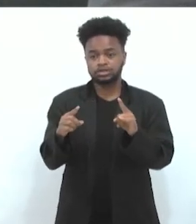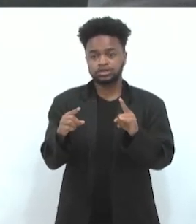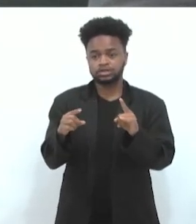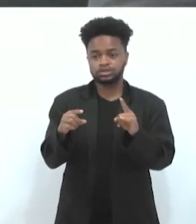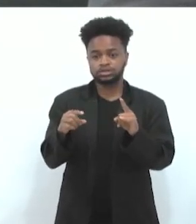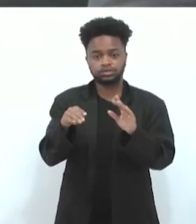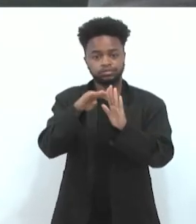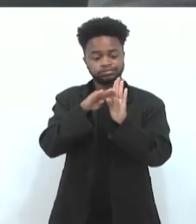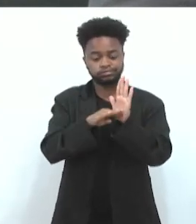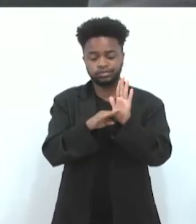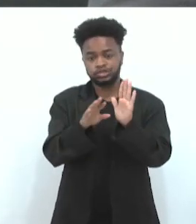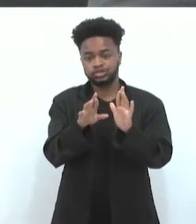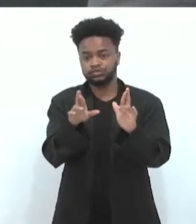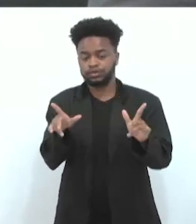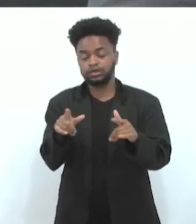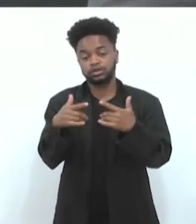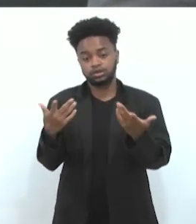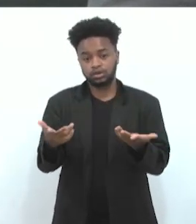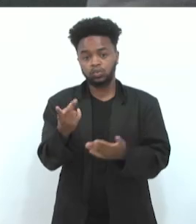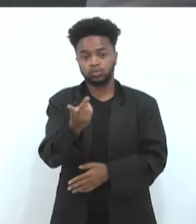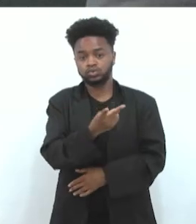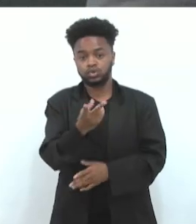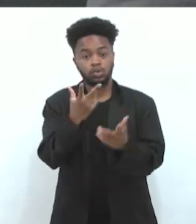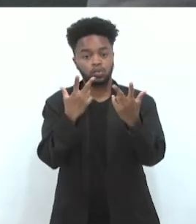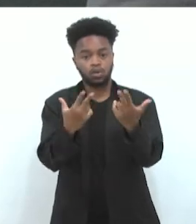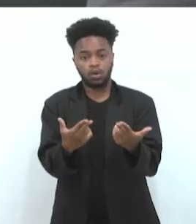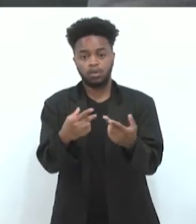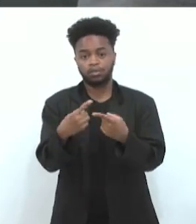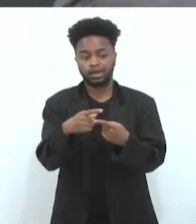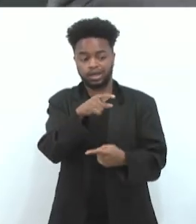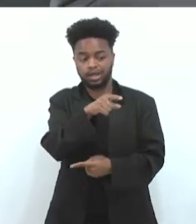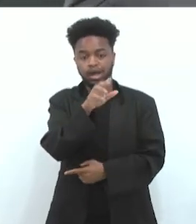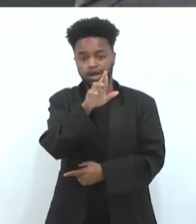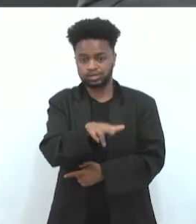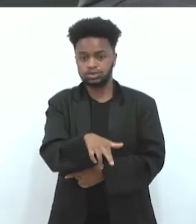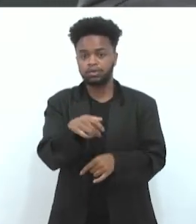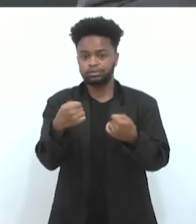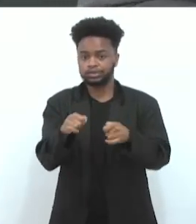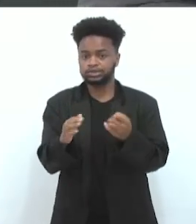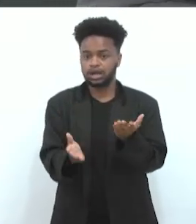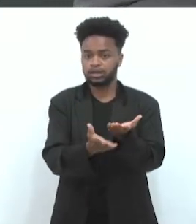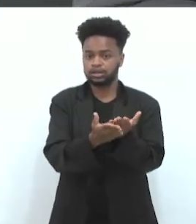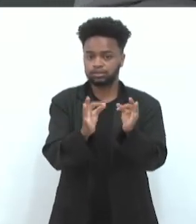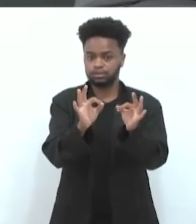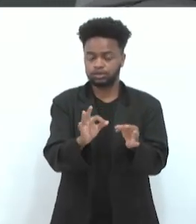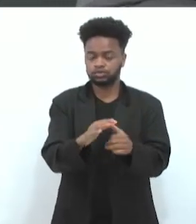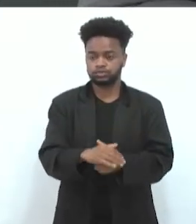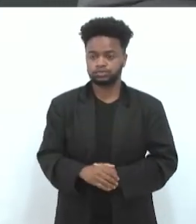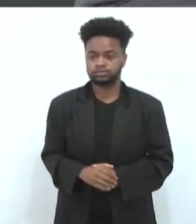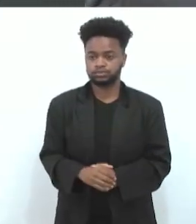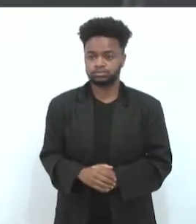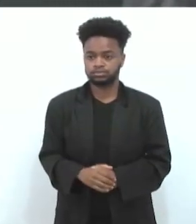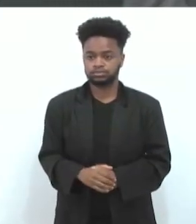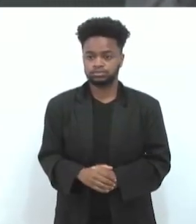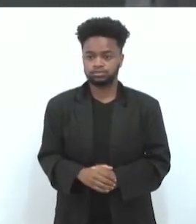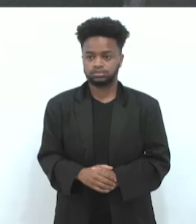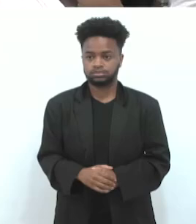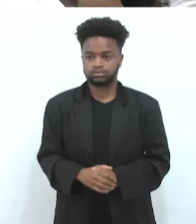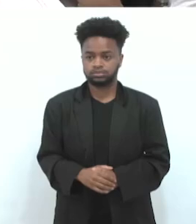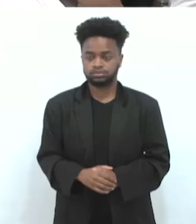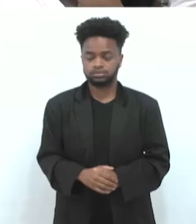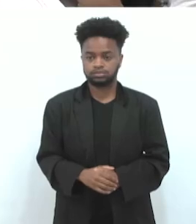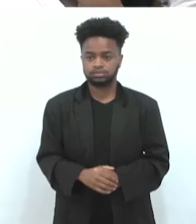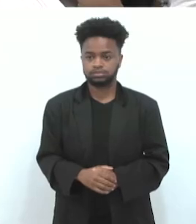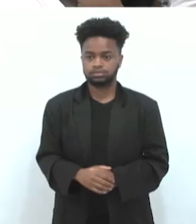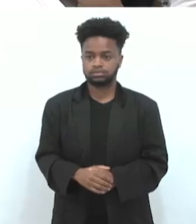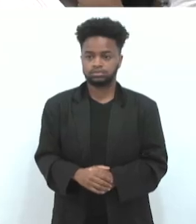iguais. Então, a deputada Célia tem razão, porque é caso de anexação. Então vamos fazer o seguinte,